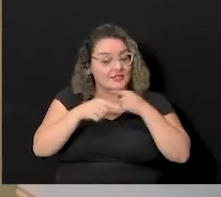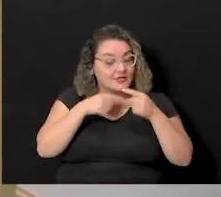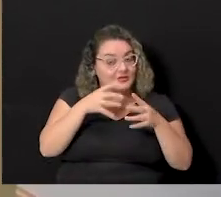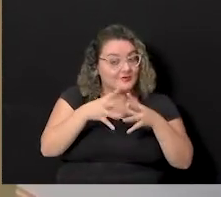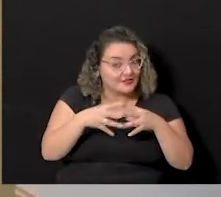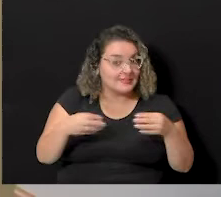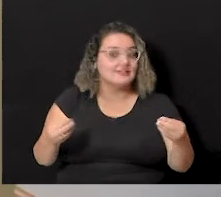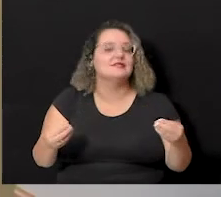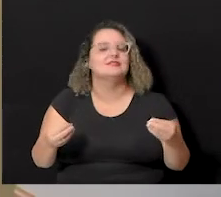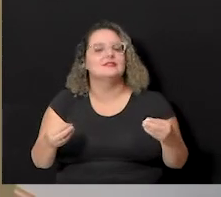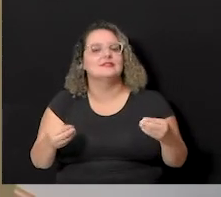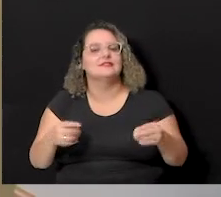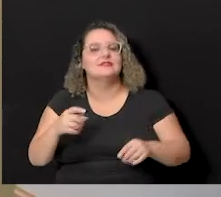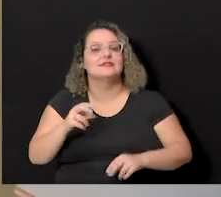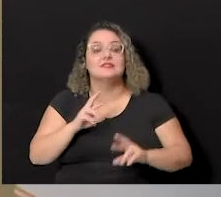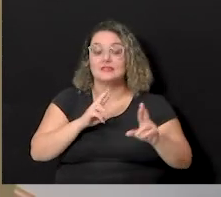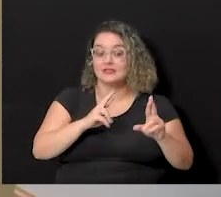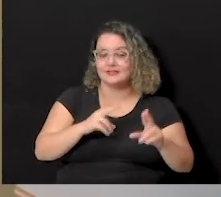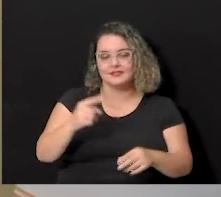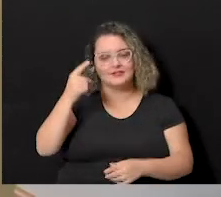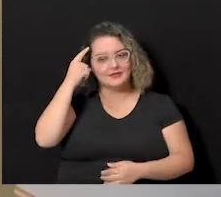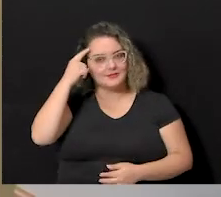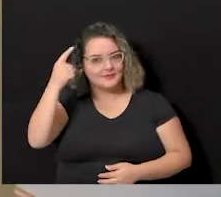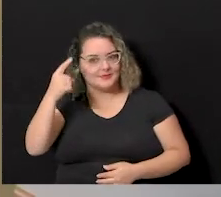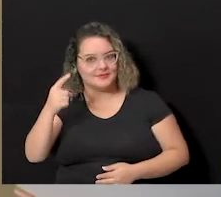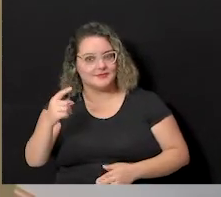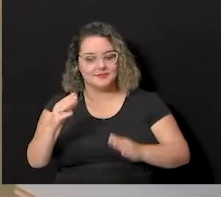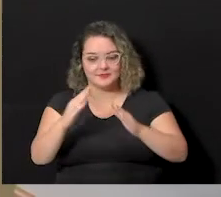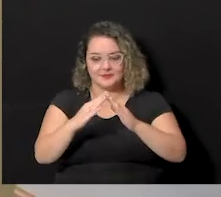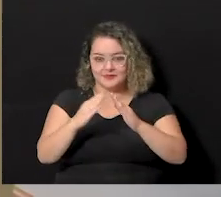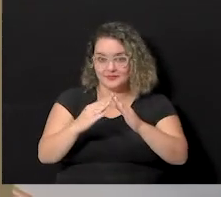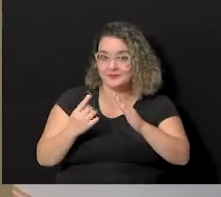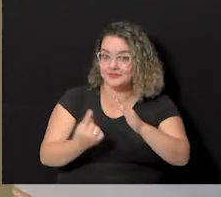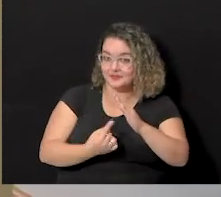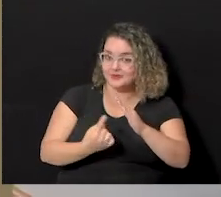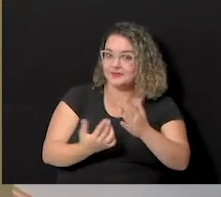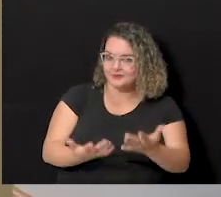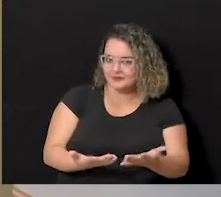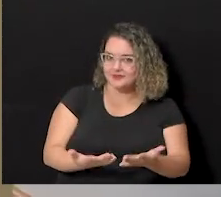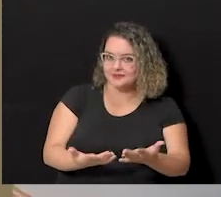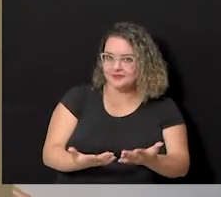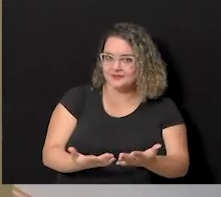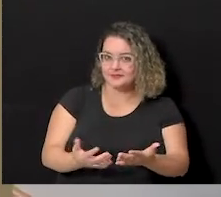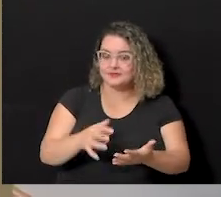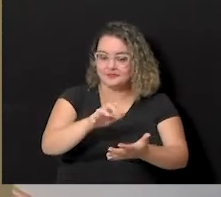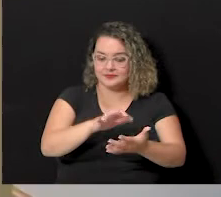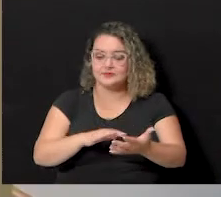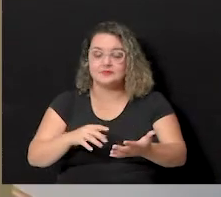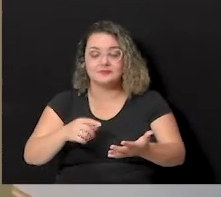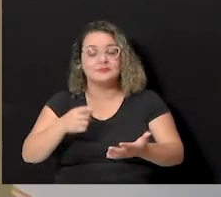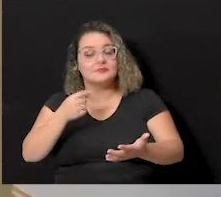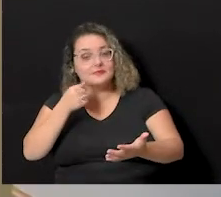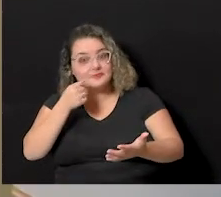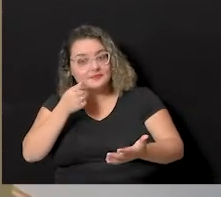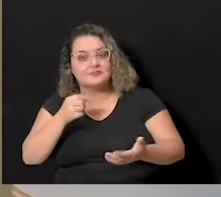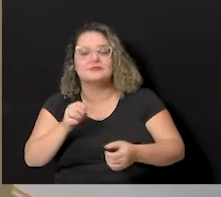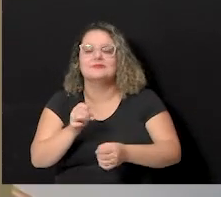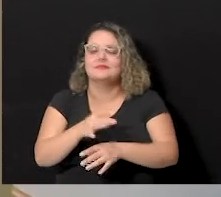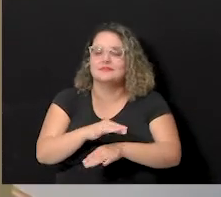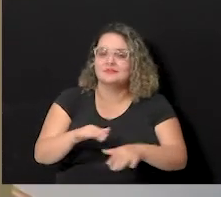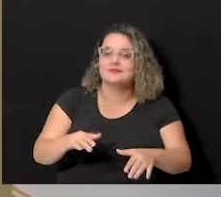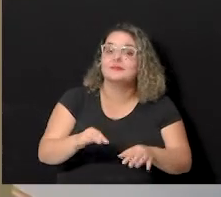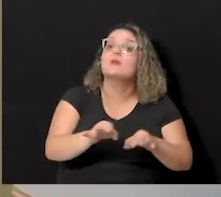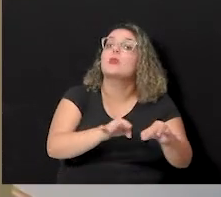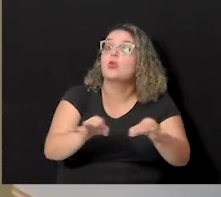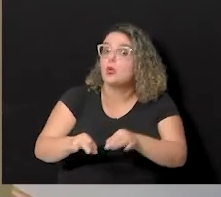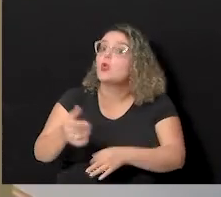tenha tirado algumas dúvidas de quem estava aí nessa ideia, nessa missão de querer morar sozinho. O Na Ponta do Lápis